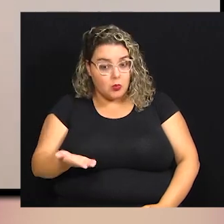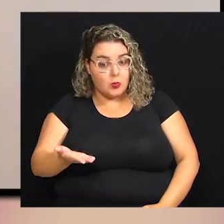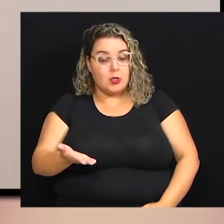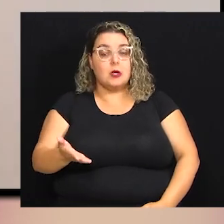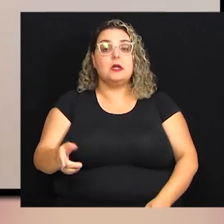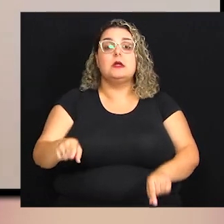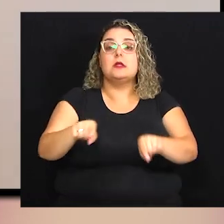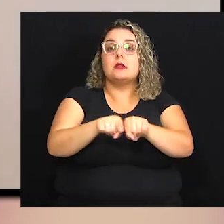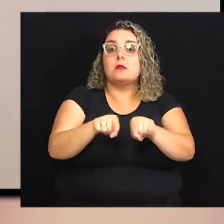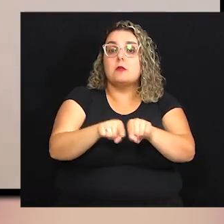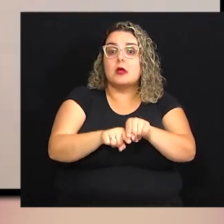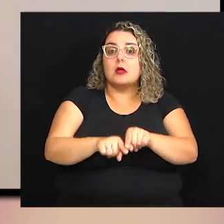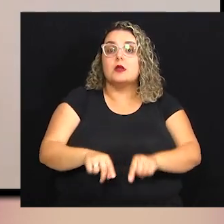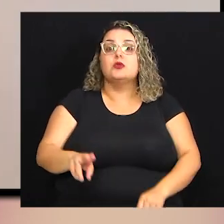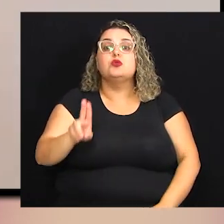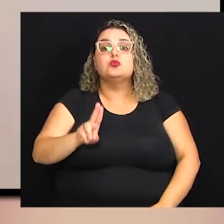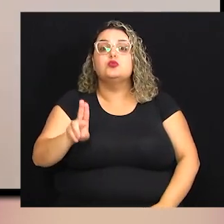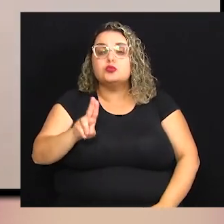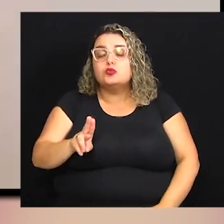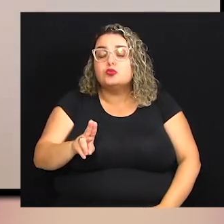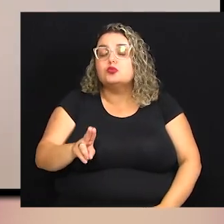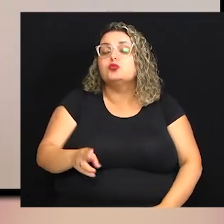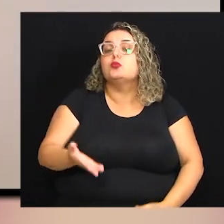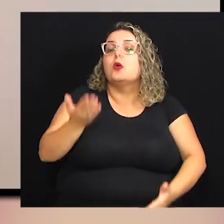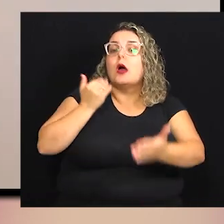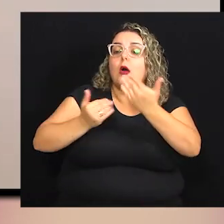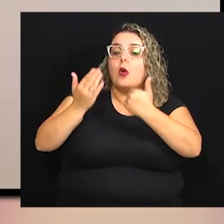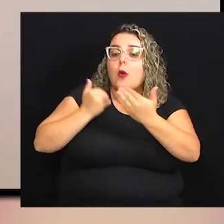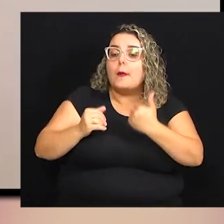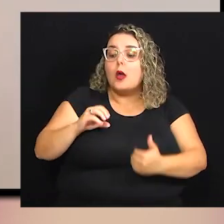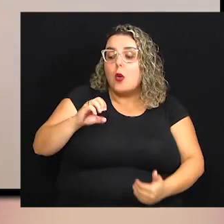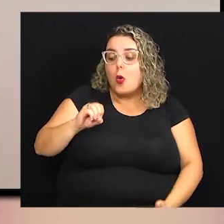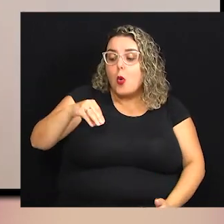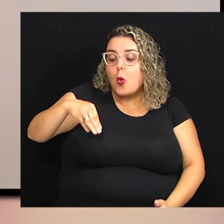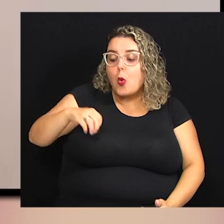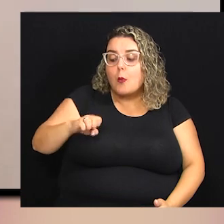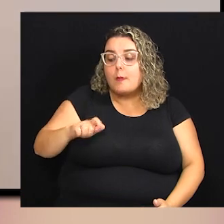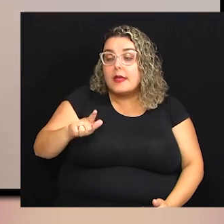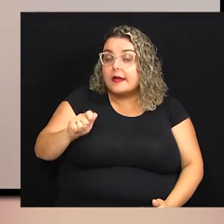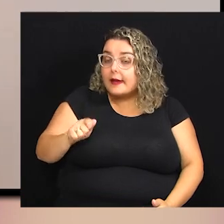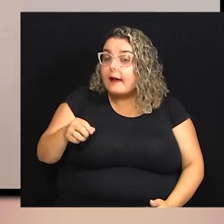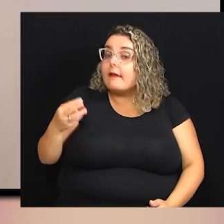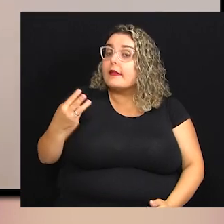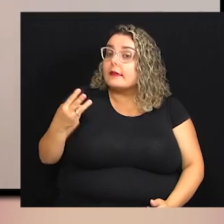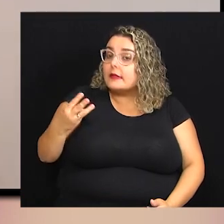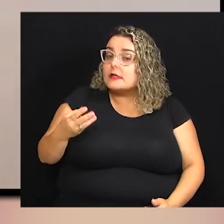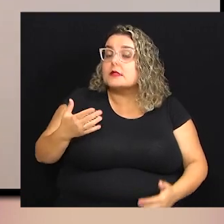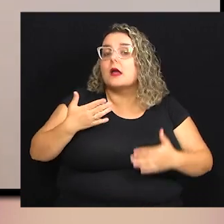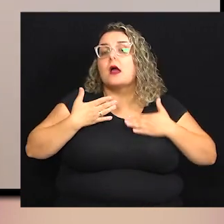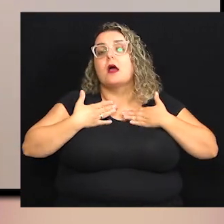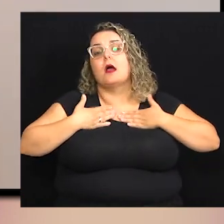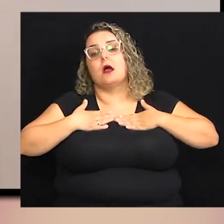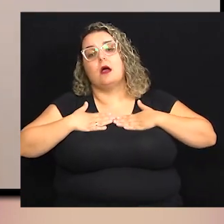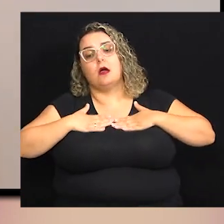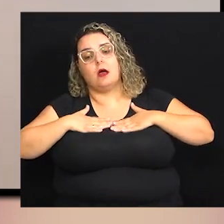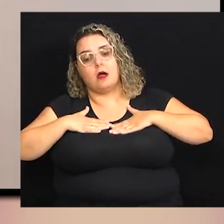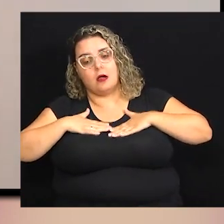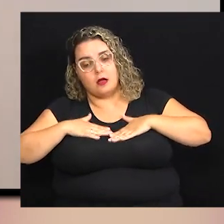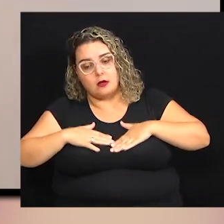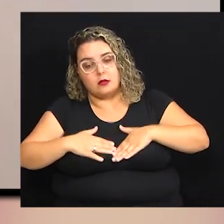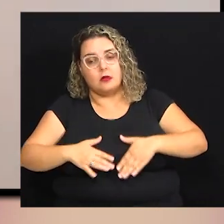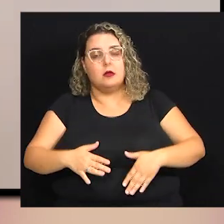e além disso, o uso de ômega 3, né, que também acalma